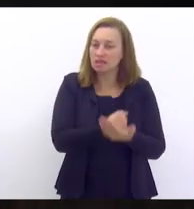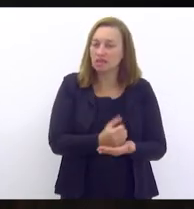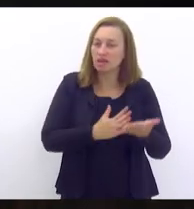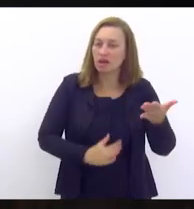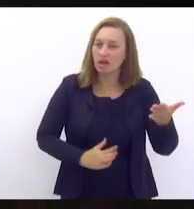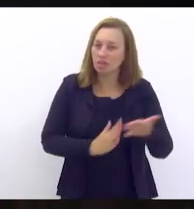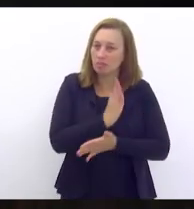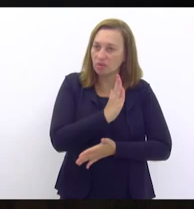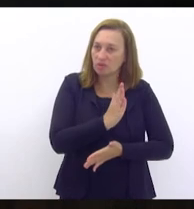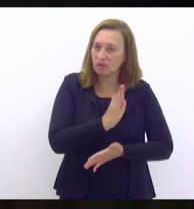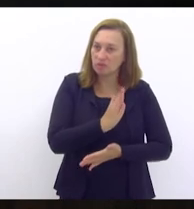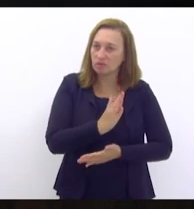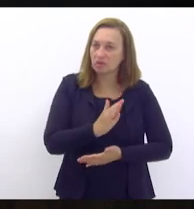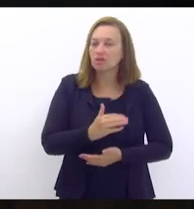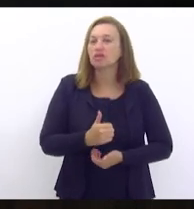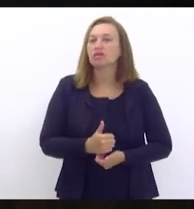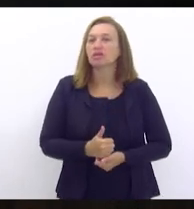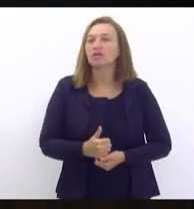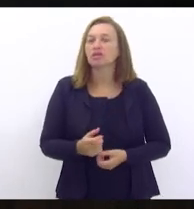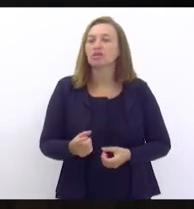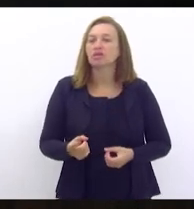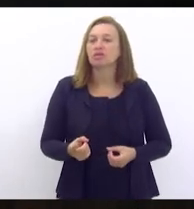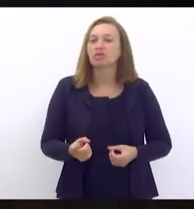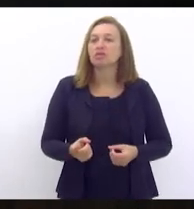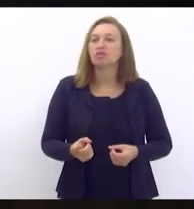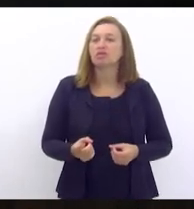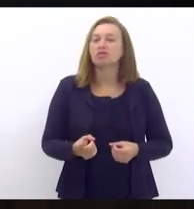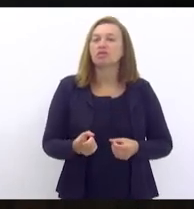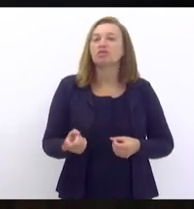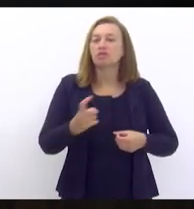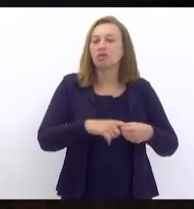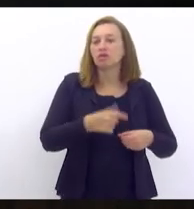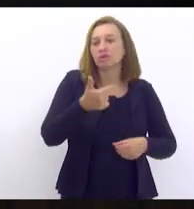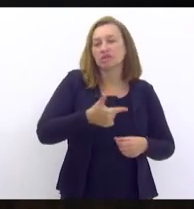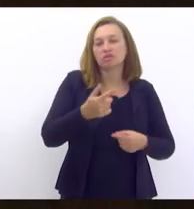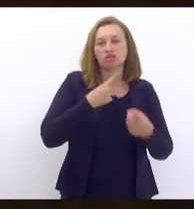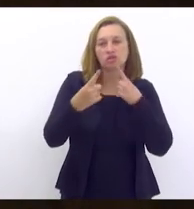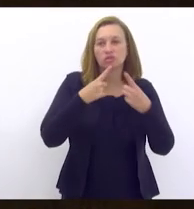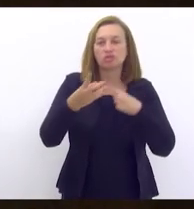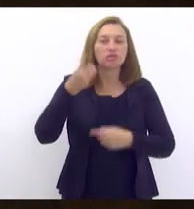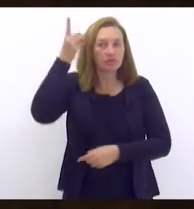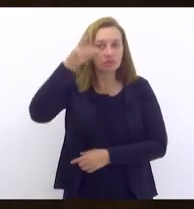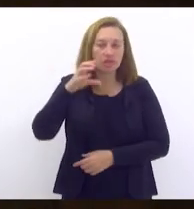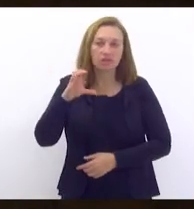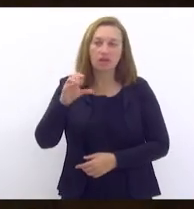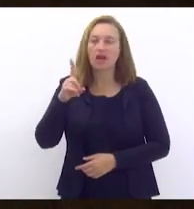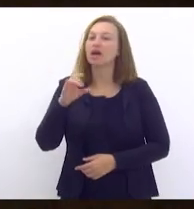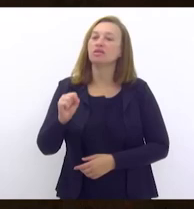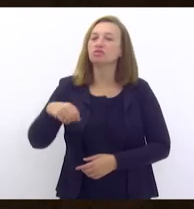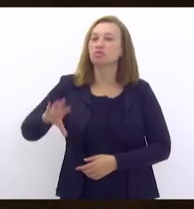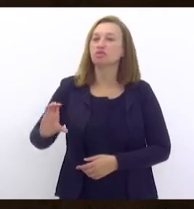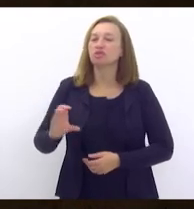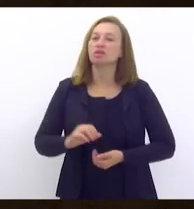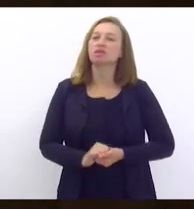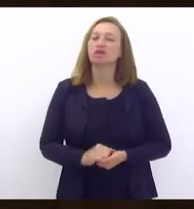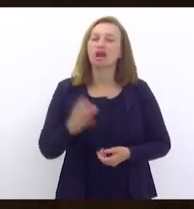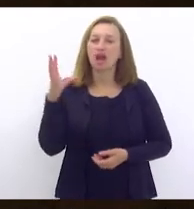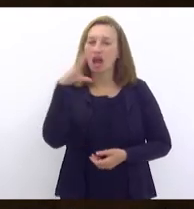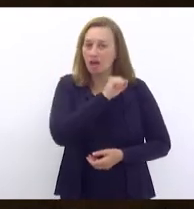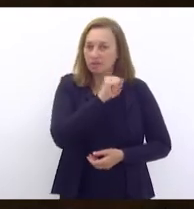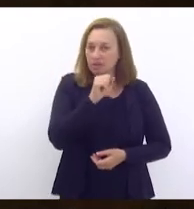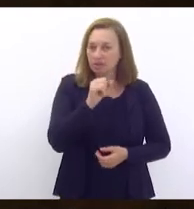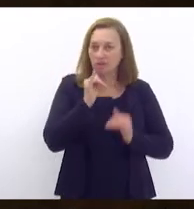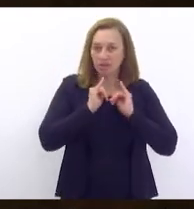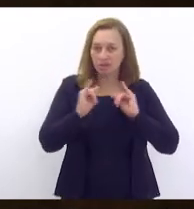estão, aprovado. Vai a redação do vencido para a segunda discussão. Deputado Carlos Mink. Para rápida declaração, muito